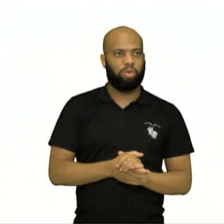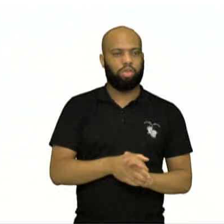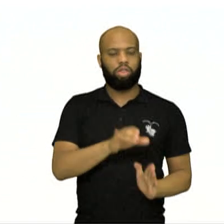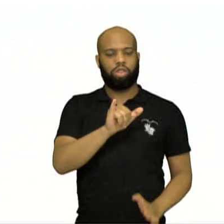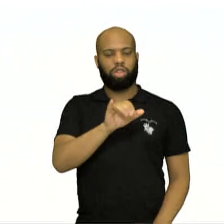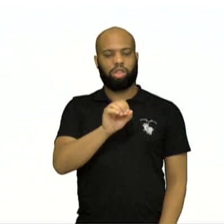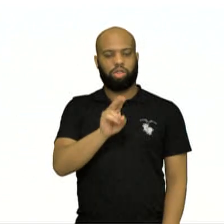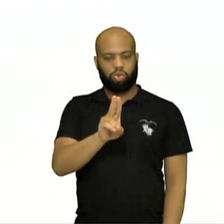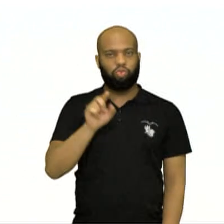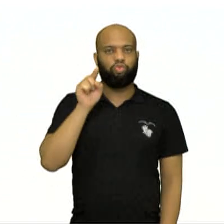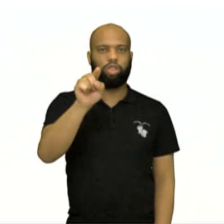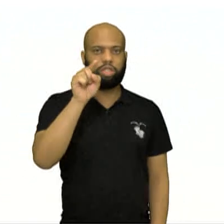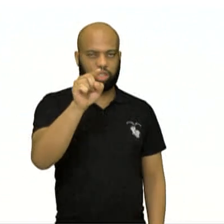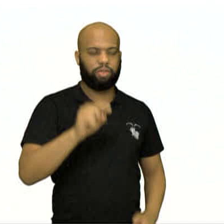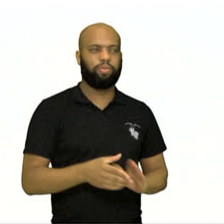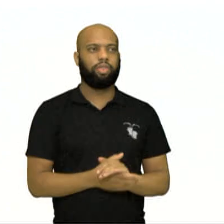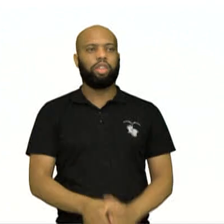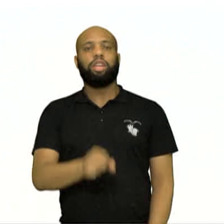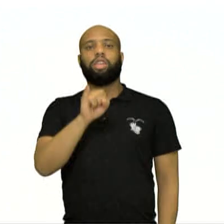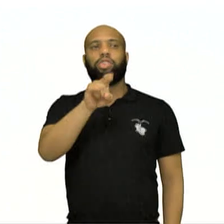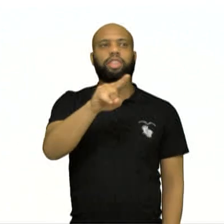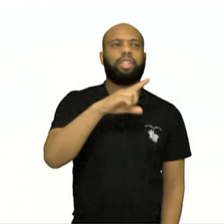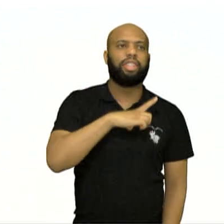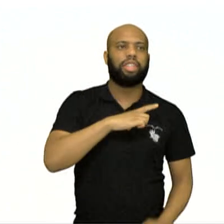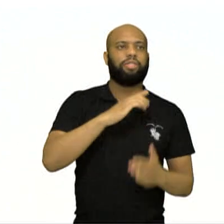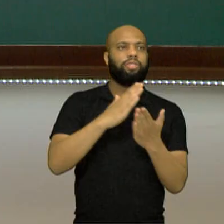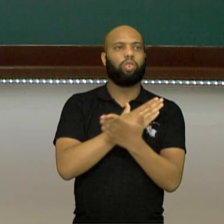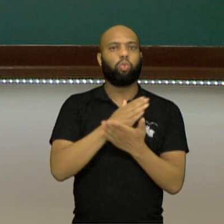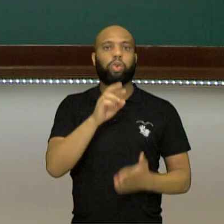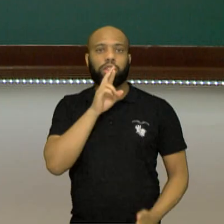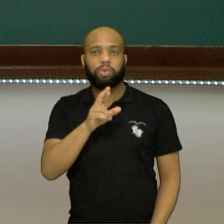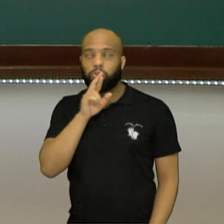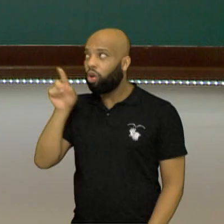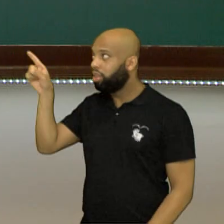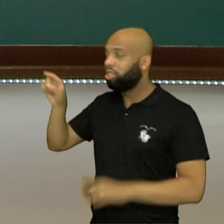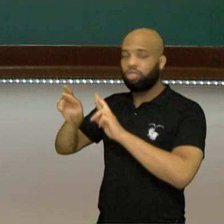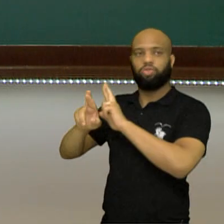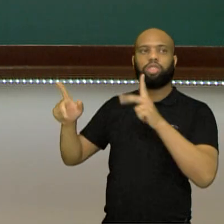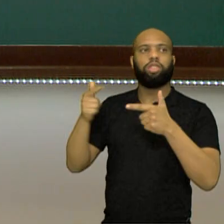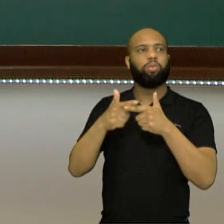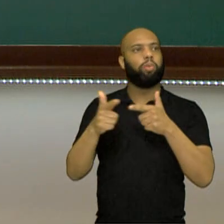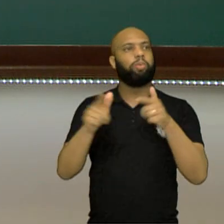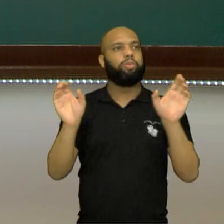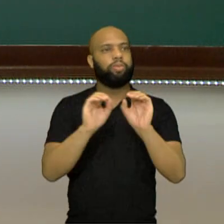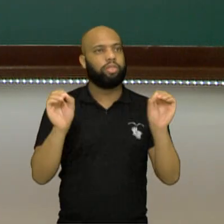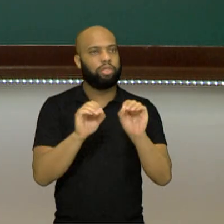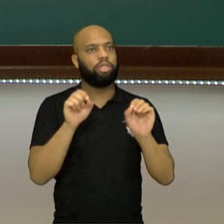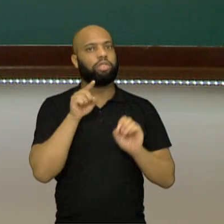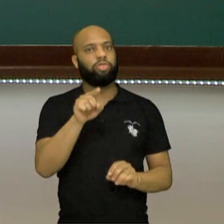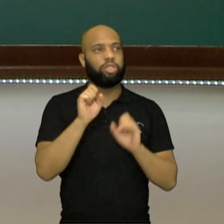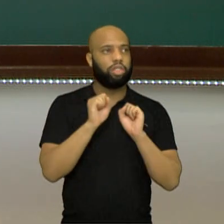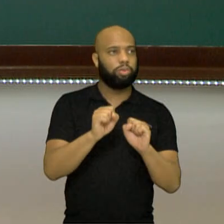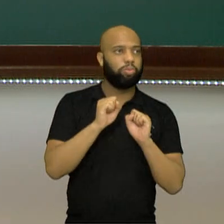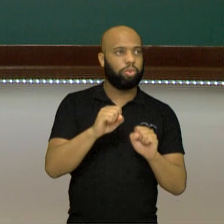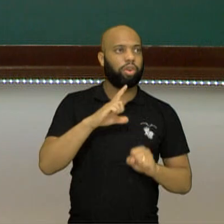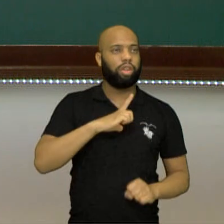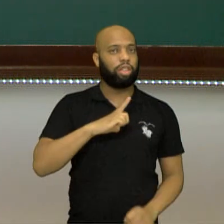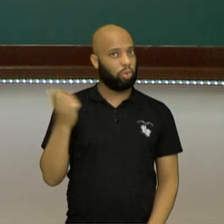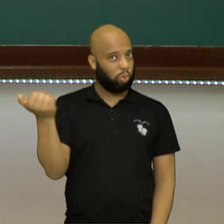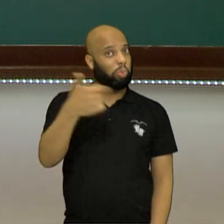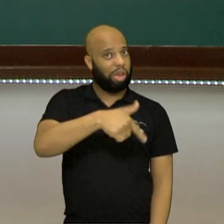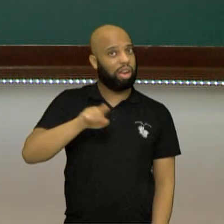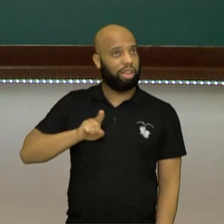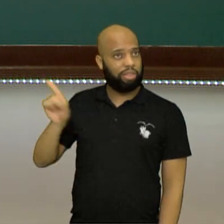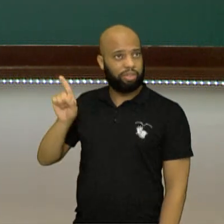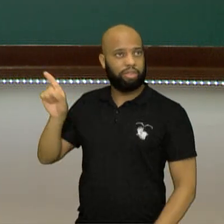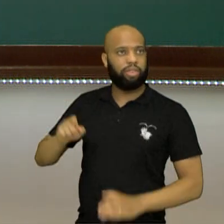é você. Se você teve alguma resposta diferente, não tem problema, talvez o seu nível esteja mais avançado.